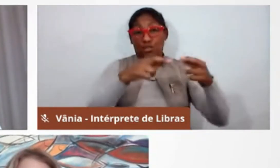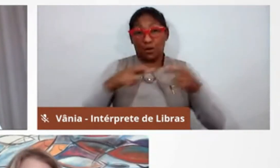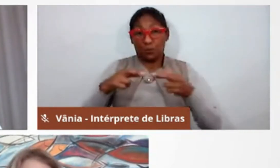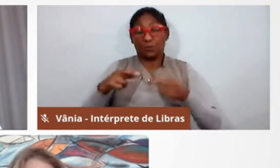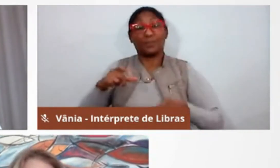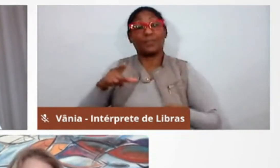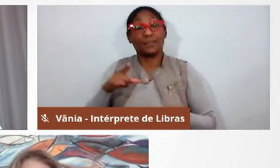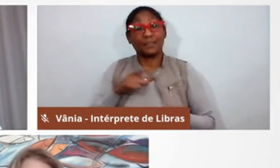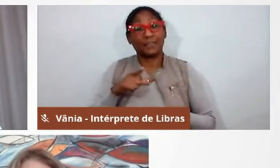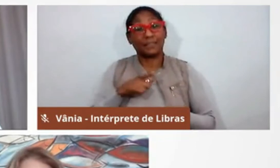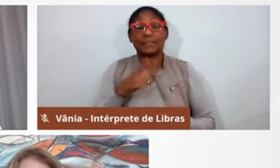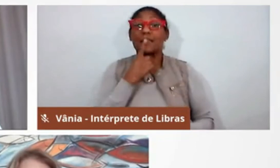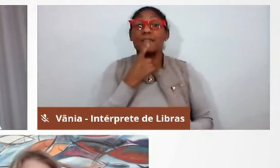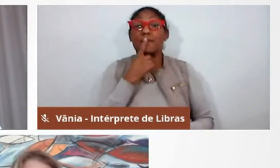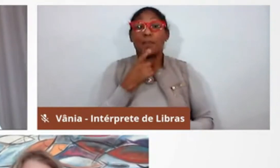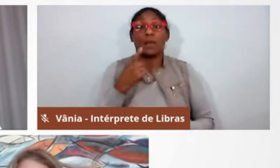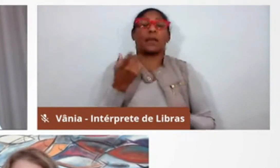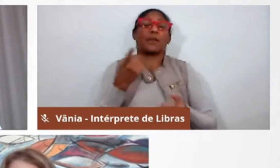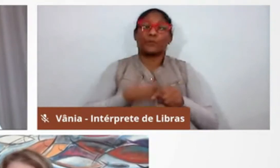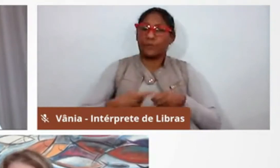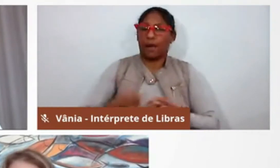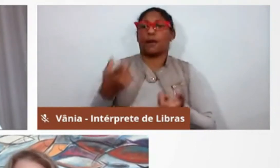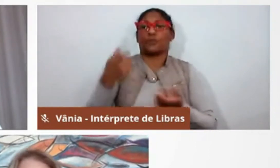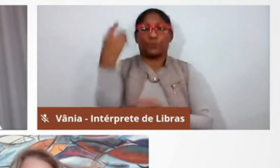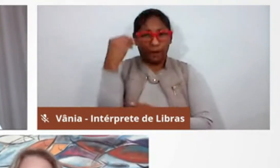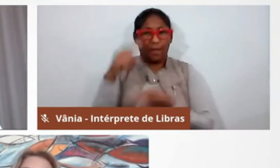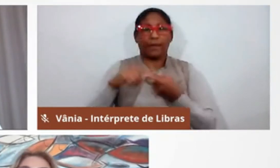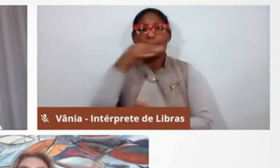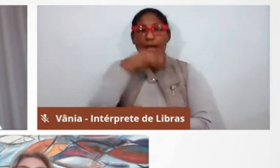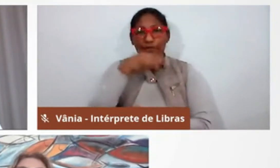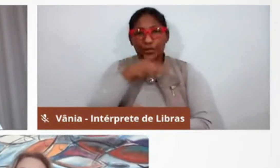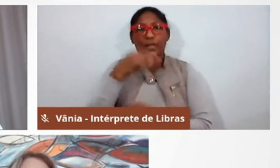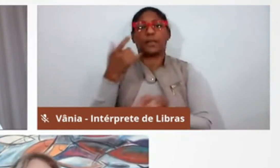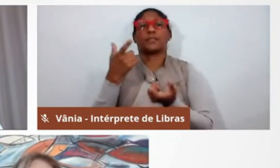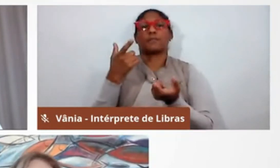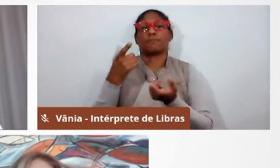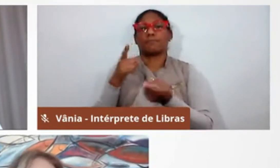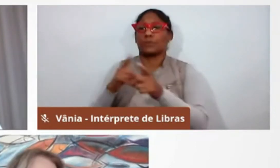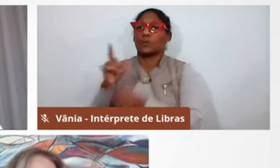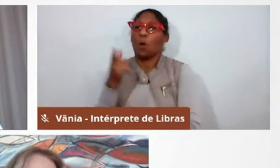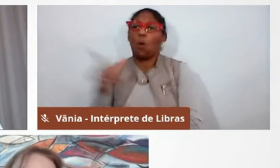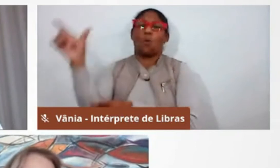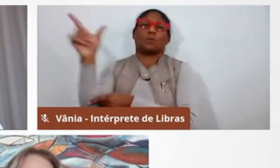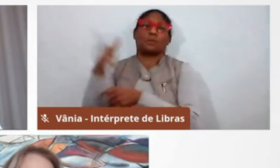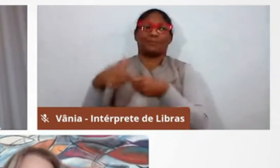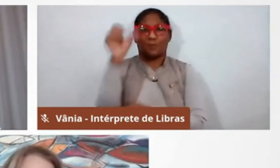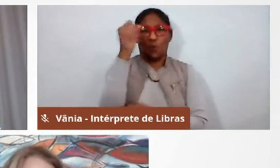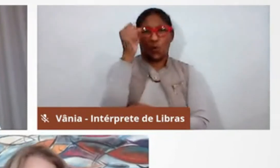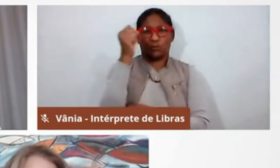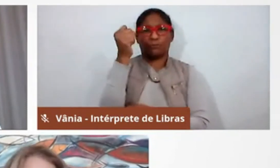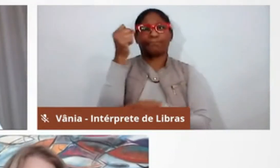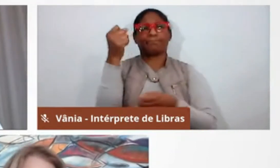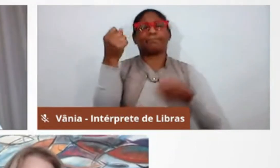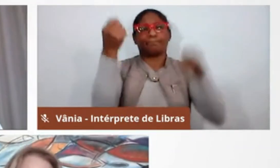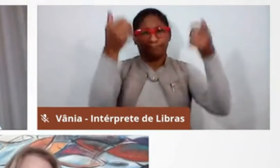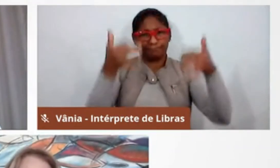onde estão em vermelho, Metropolitana, Caxias, né, a Serra como um todo, e outras, né, são 8 regiões que as